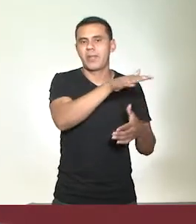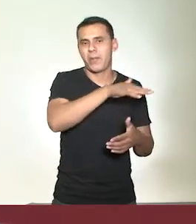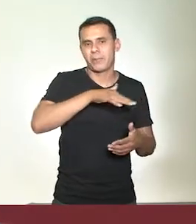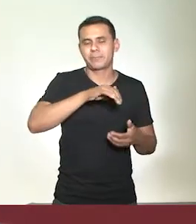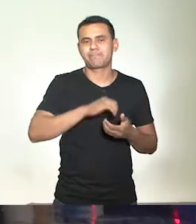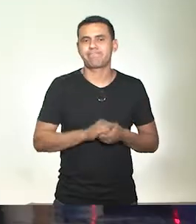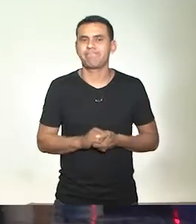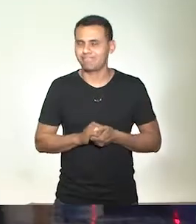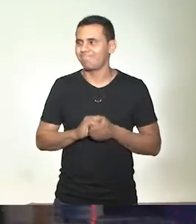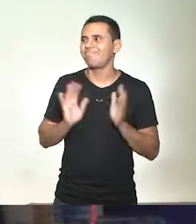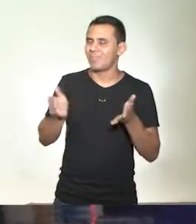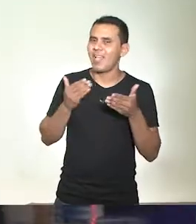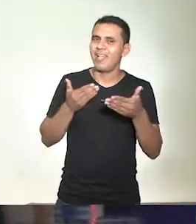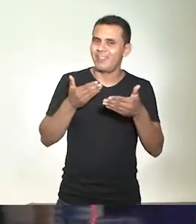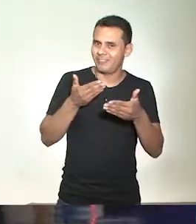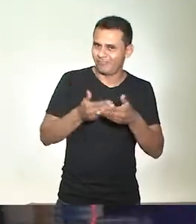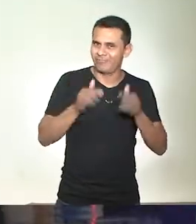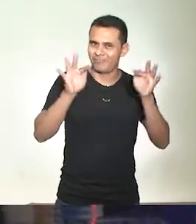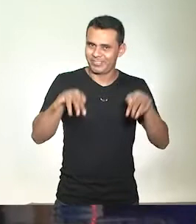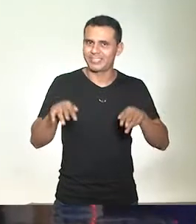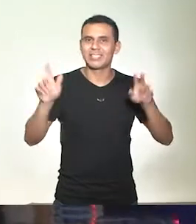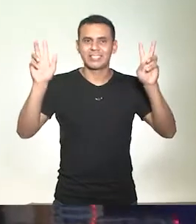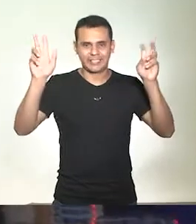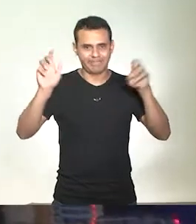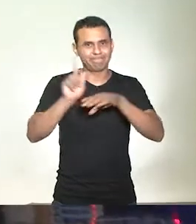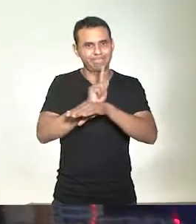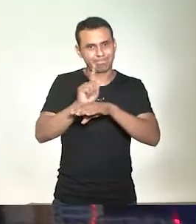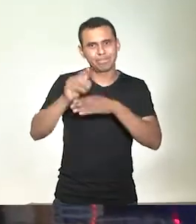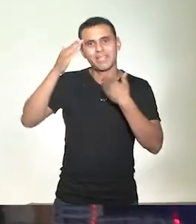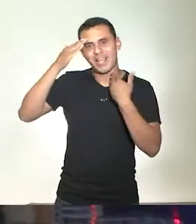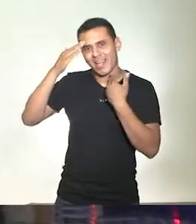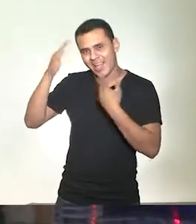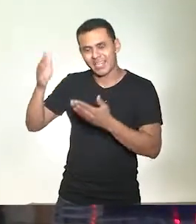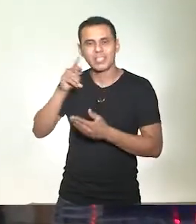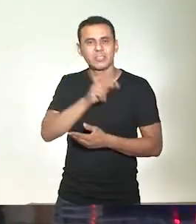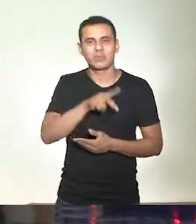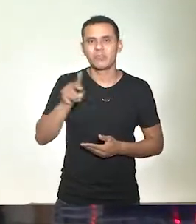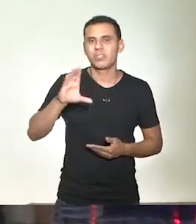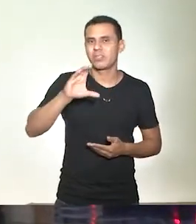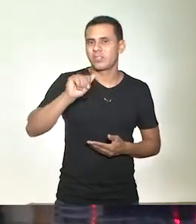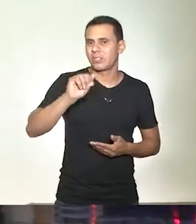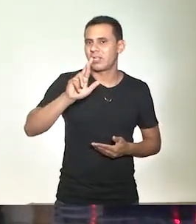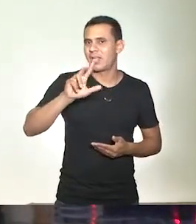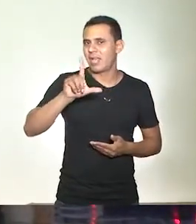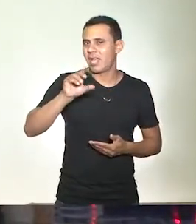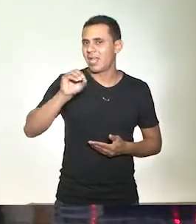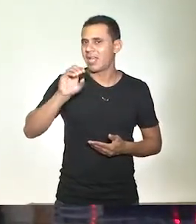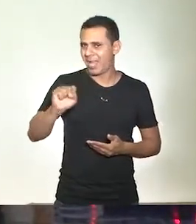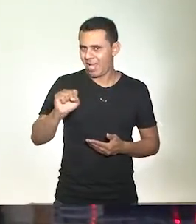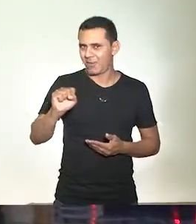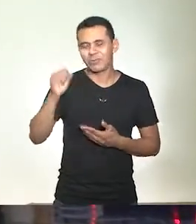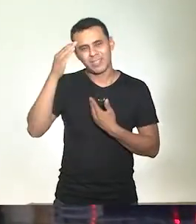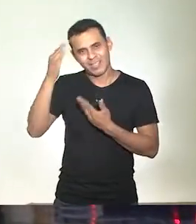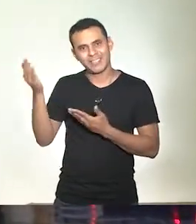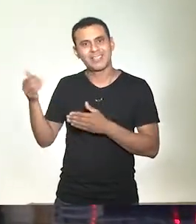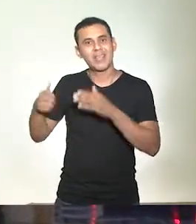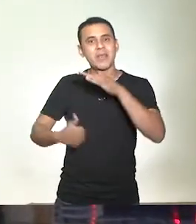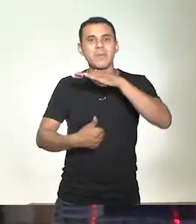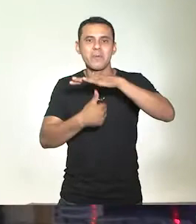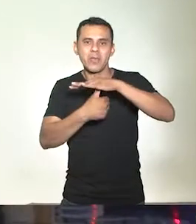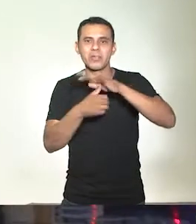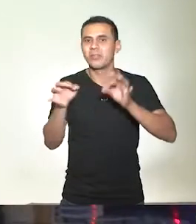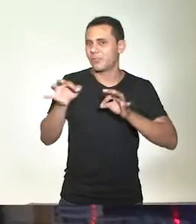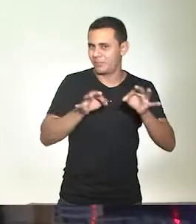universidade estamos terminando para grama lá Santa gestão Agradeço ao Professor Carlos Augusto Matos de Carvalho